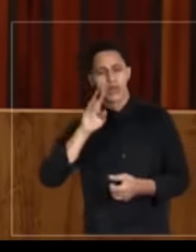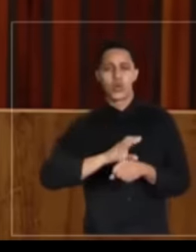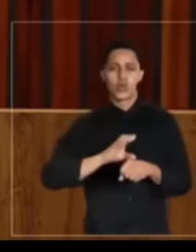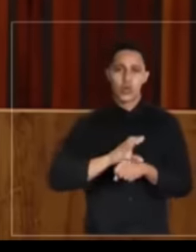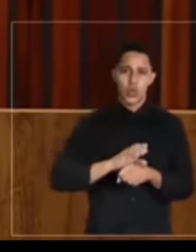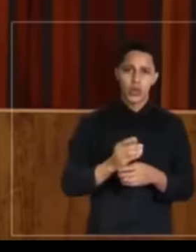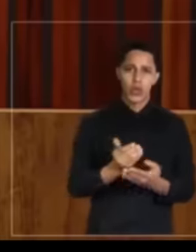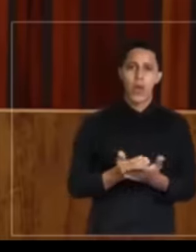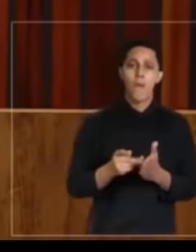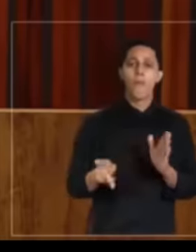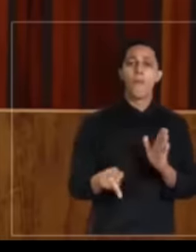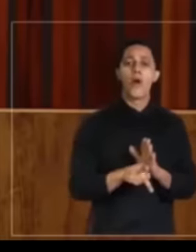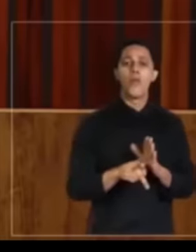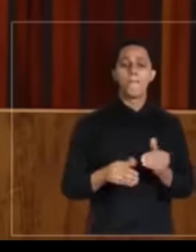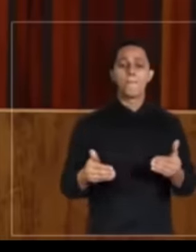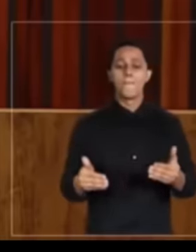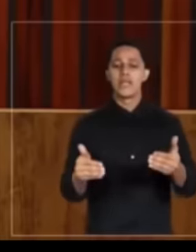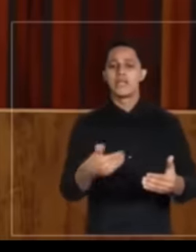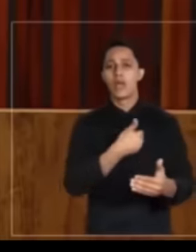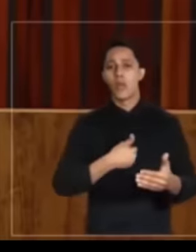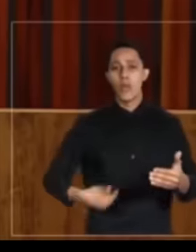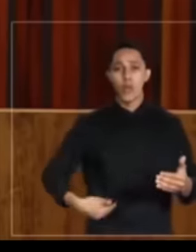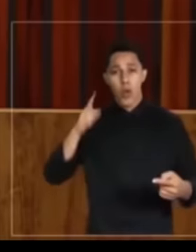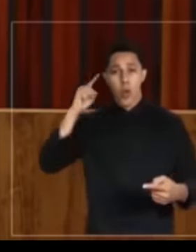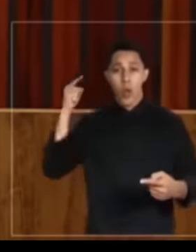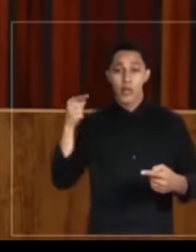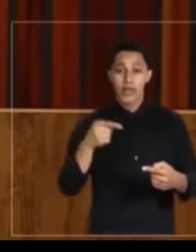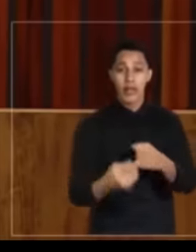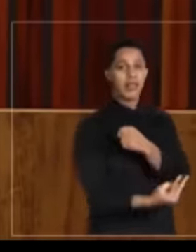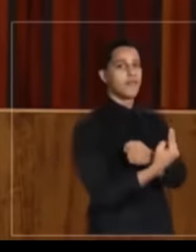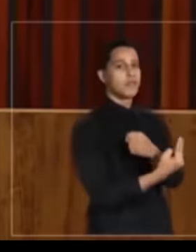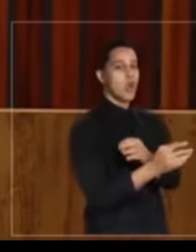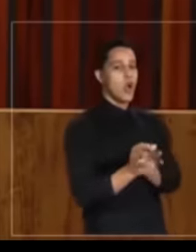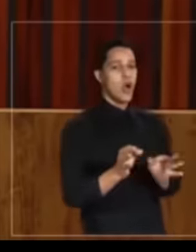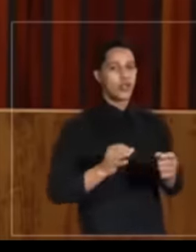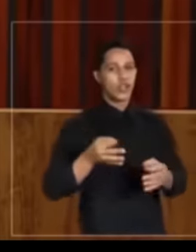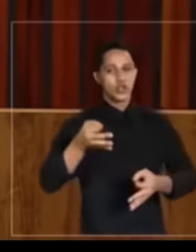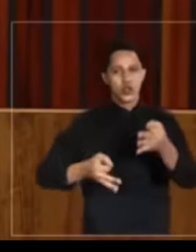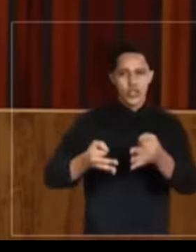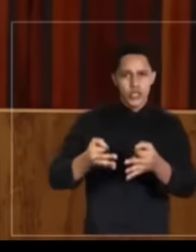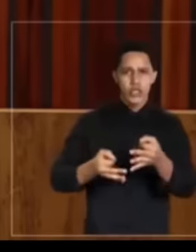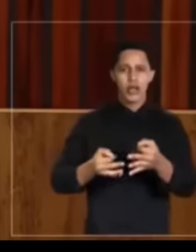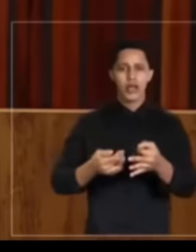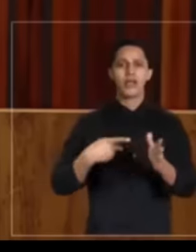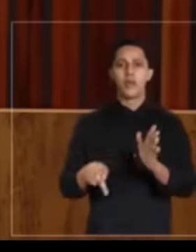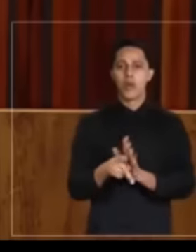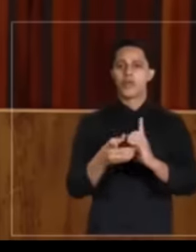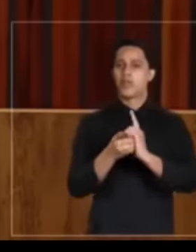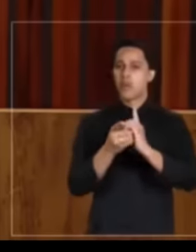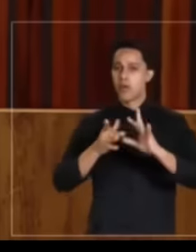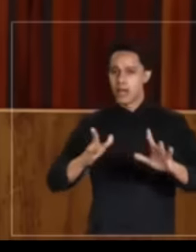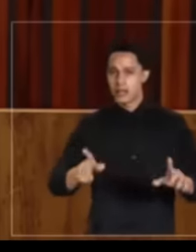a transição para o governo Lula Mas como você vê o bolsonaro ele até incitou